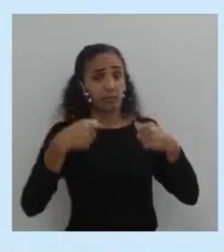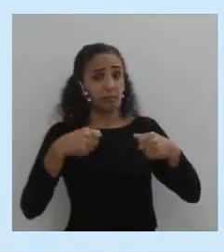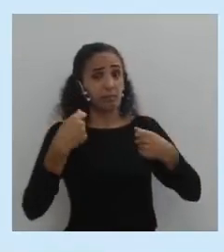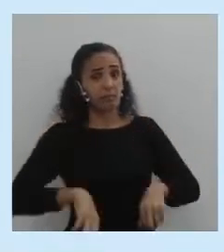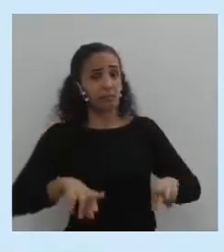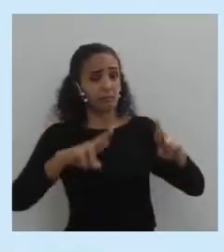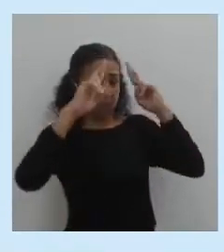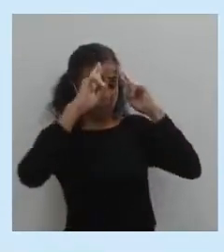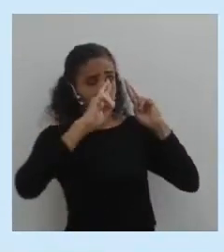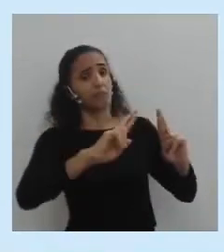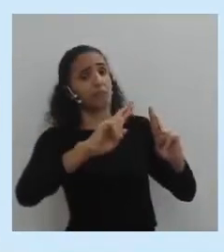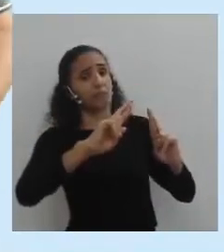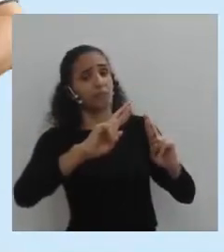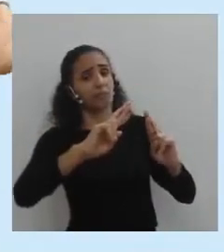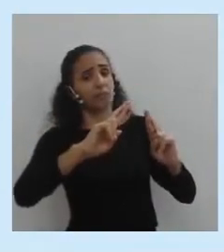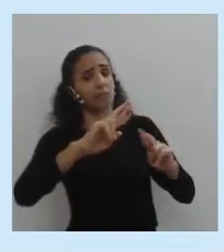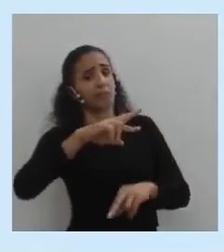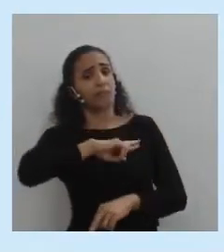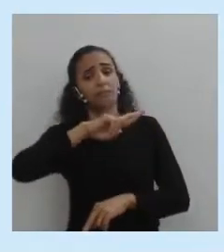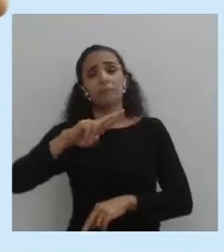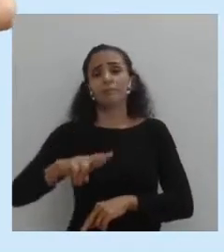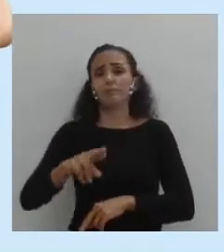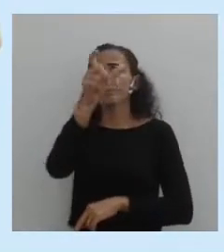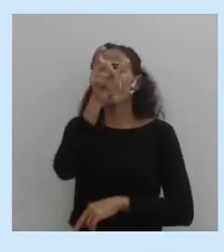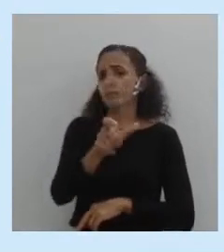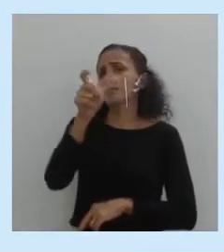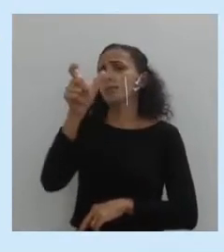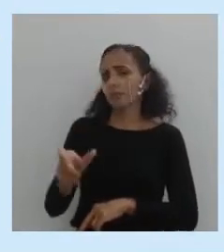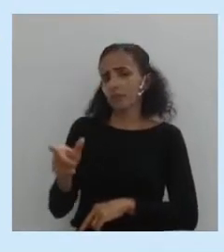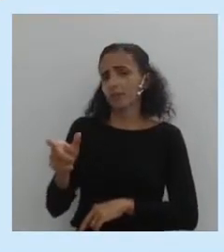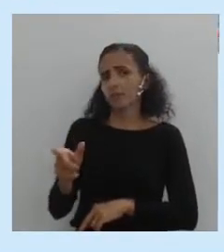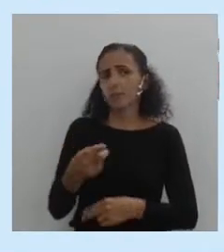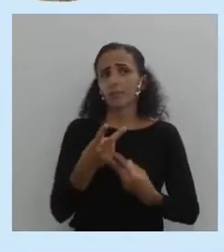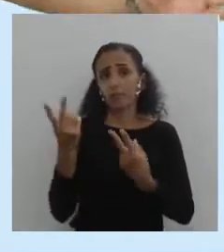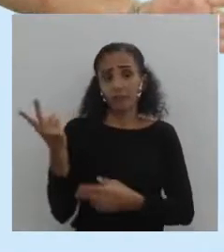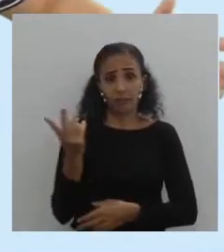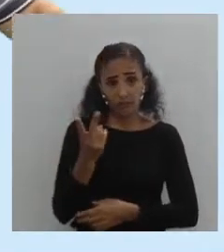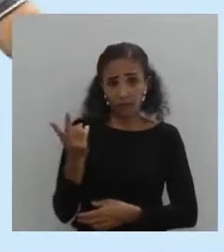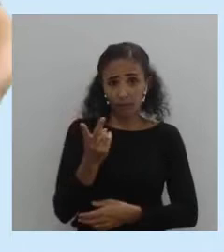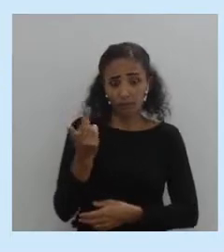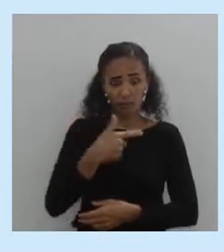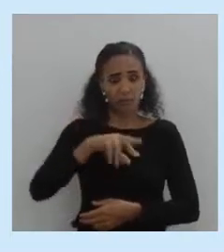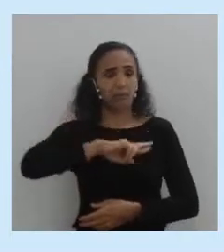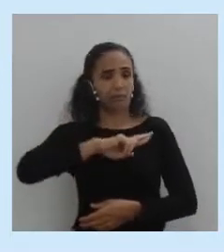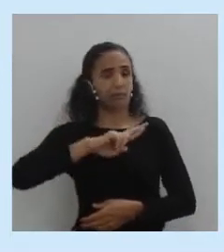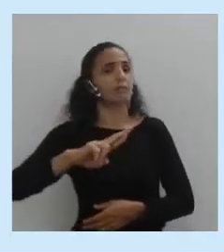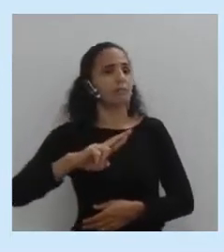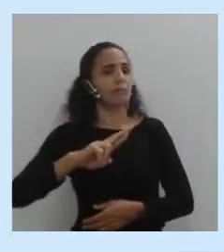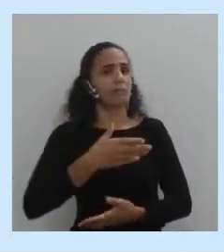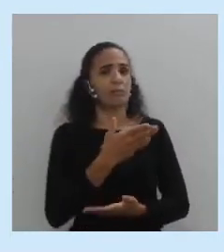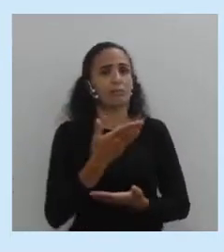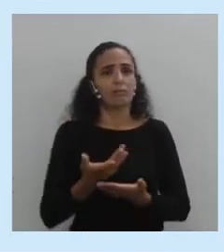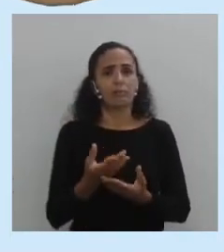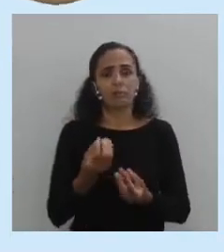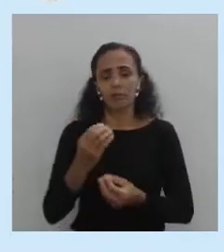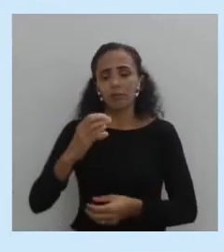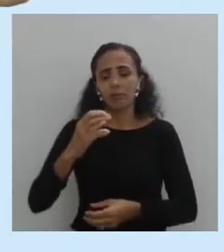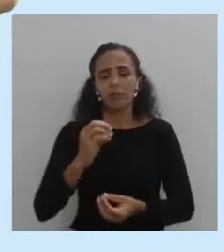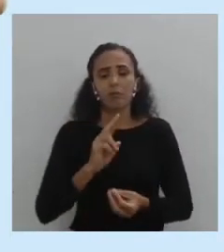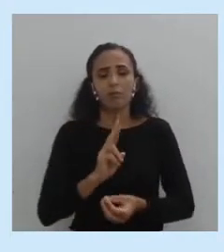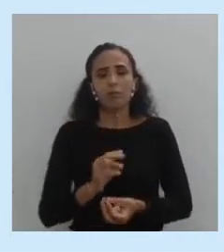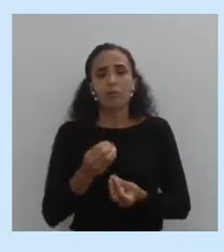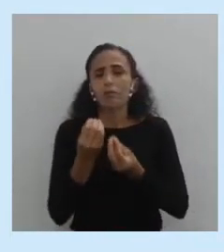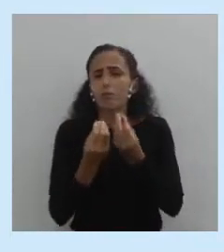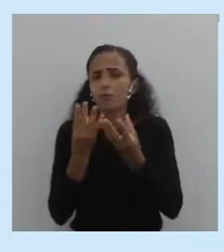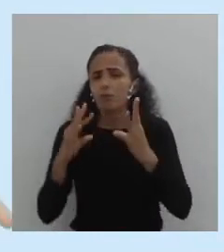dado muito triste. Então, pessoas, membros dessas duas tradições religiosas, da Umbanda e do